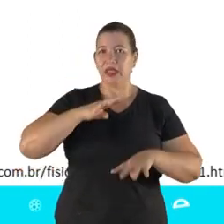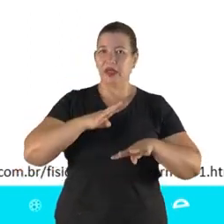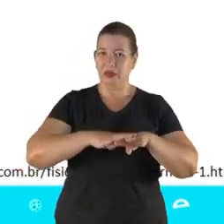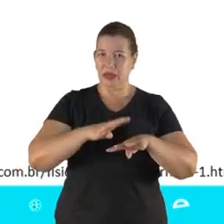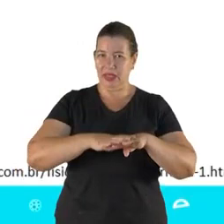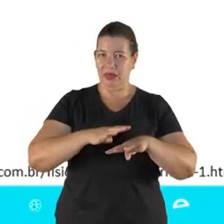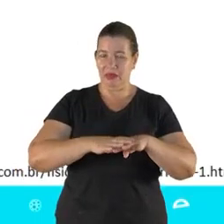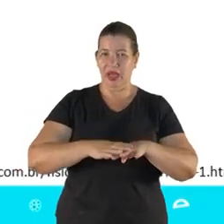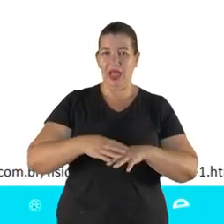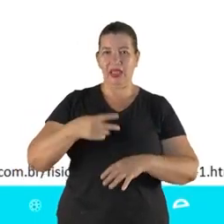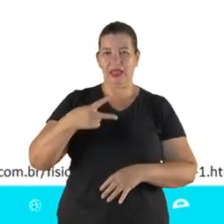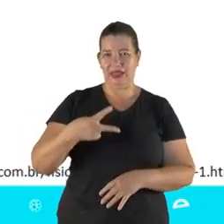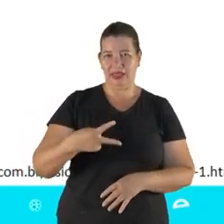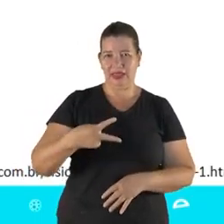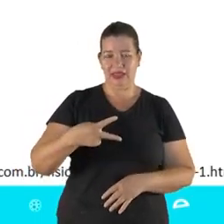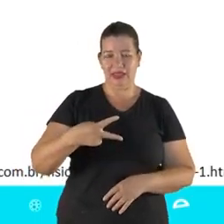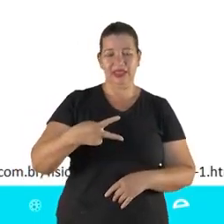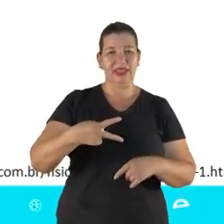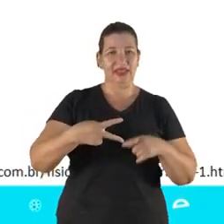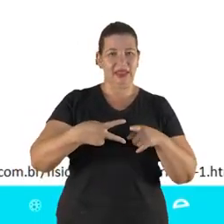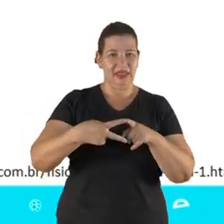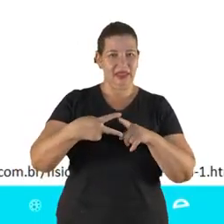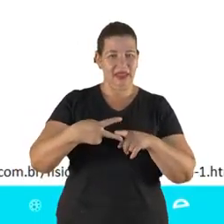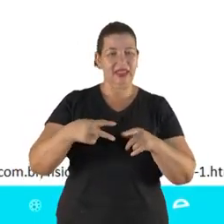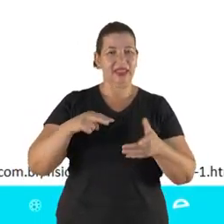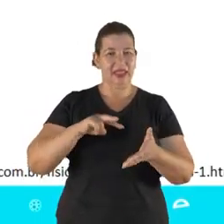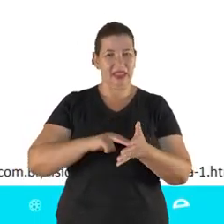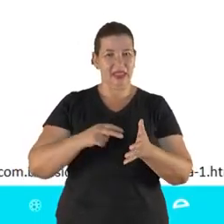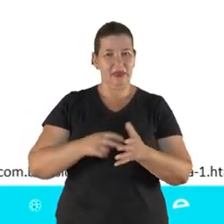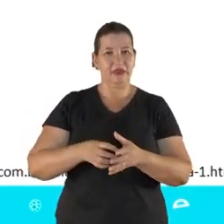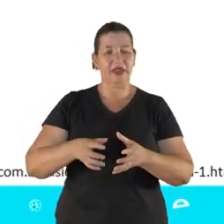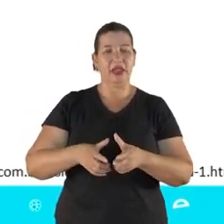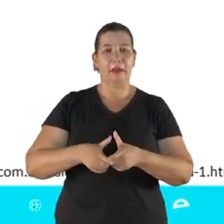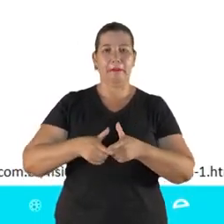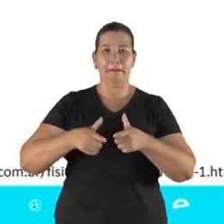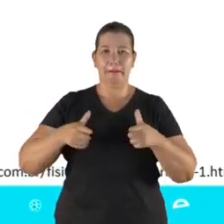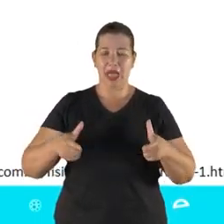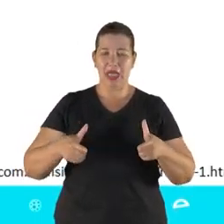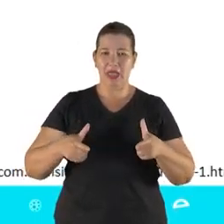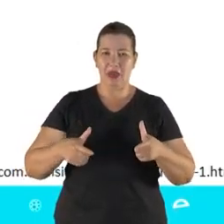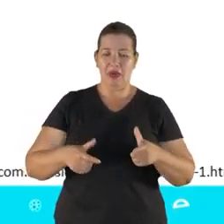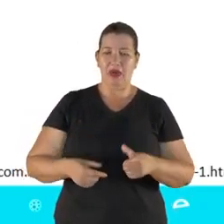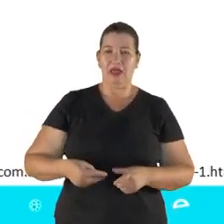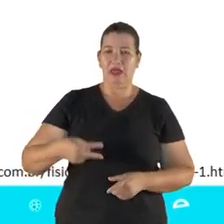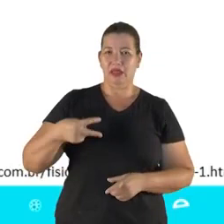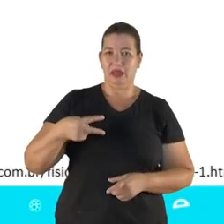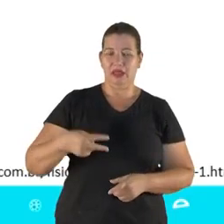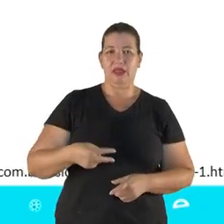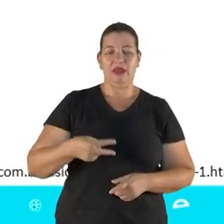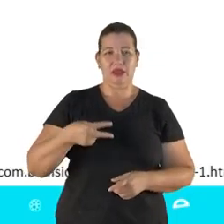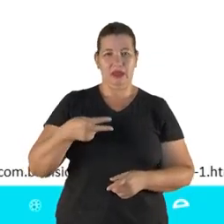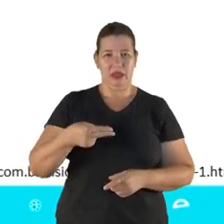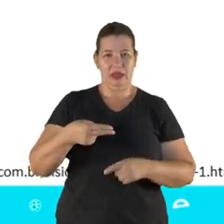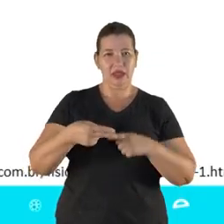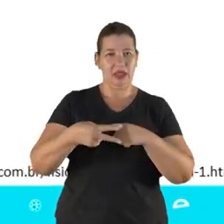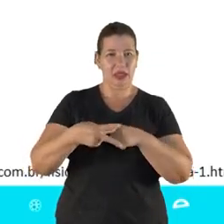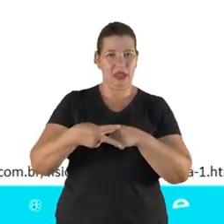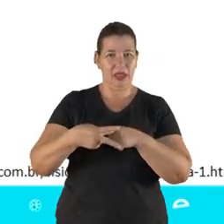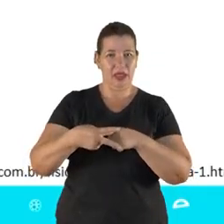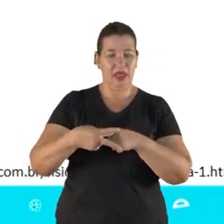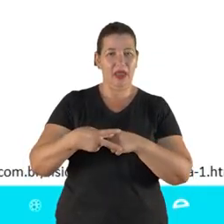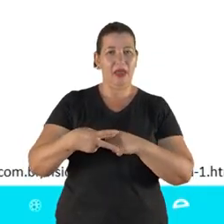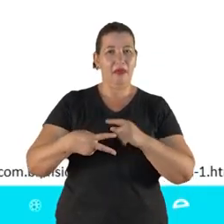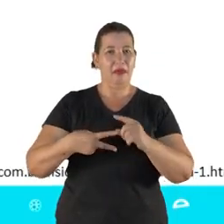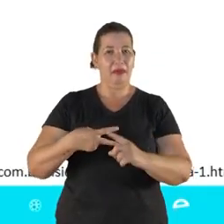símbolo na matemática, não é? Boquinha aberta significa que é maior. O lado que está apontado a boquinha